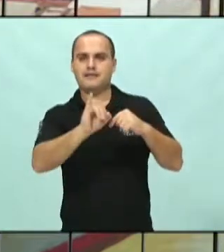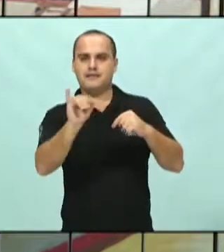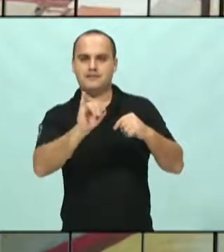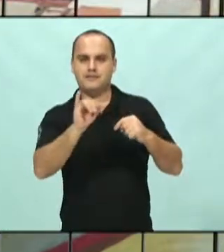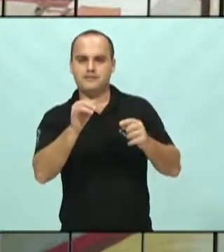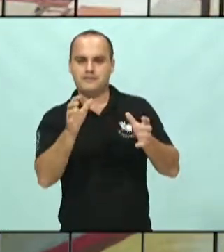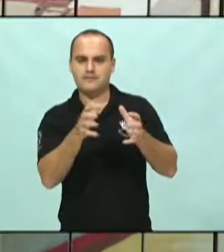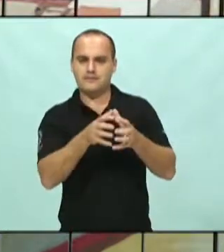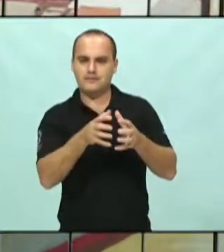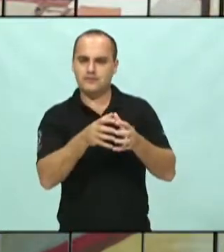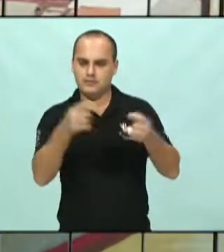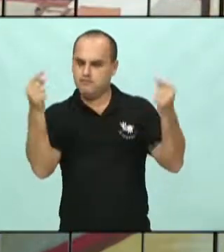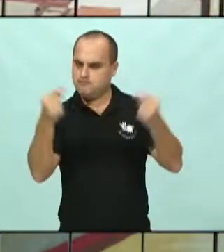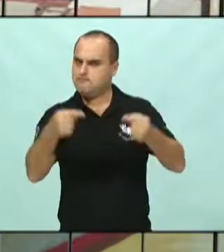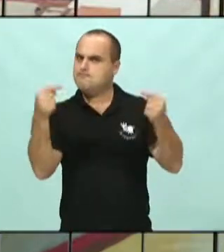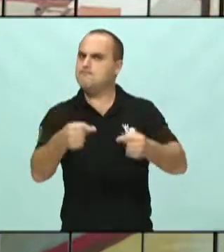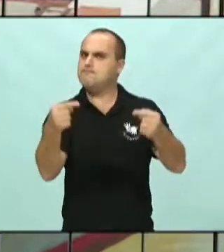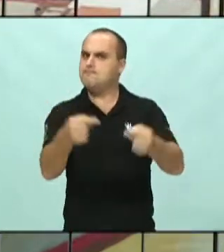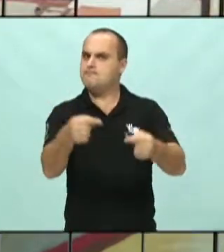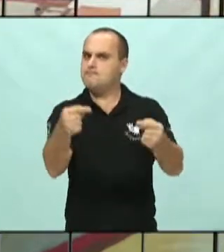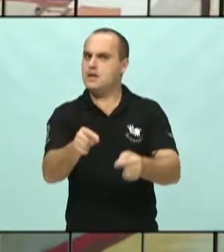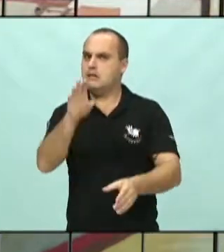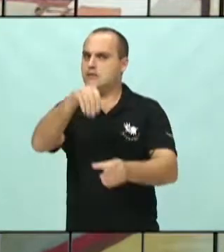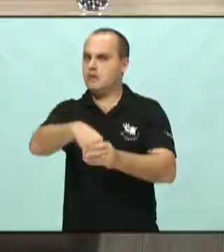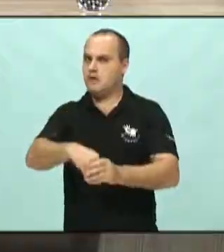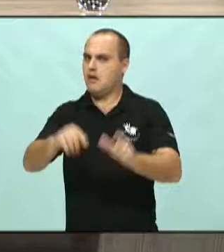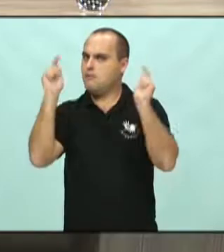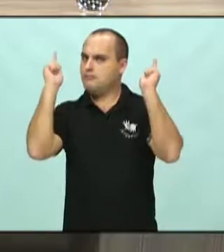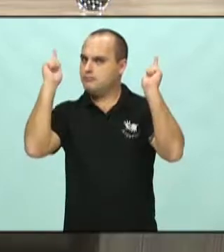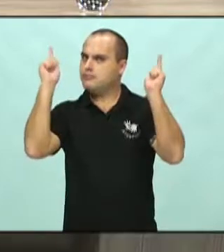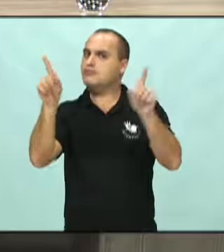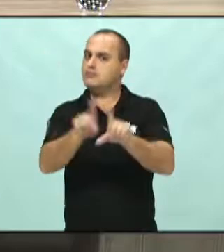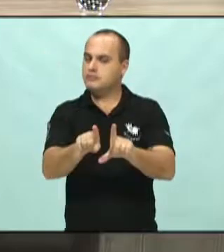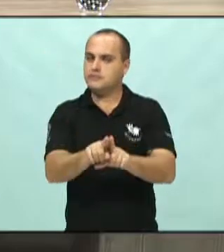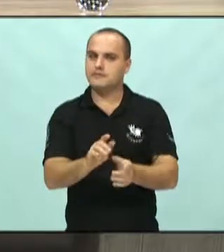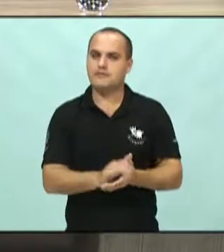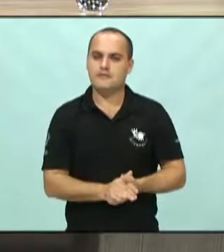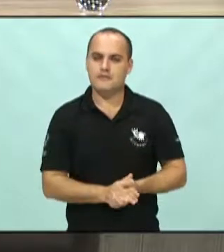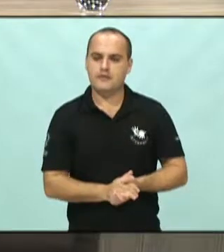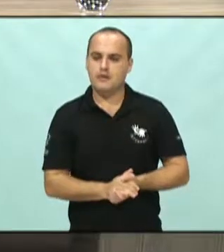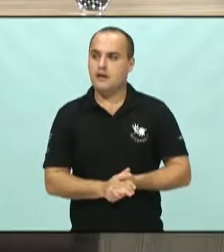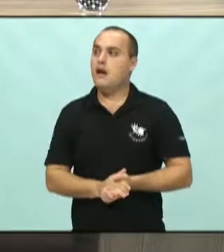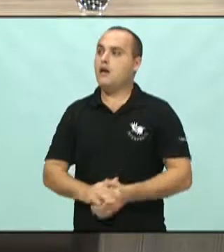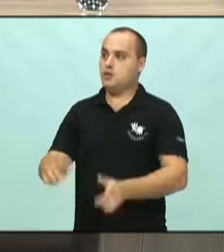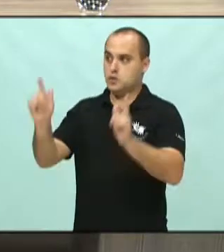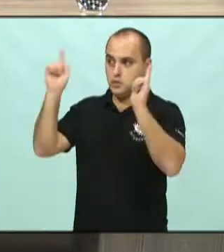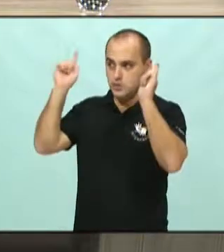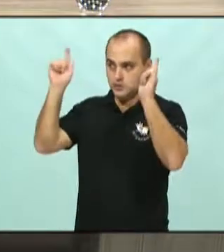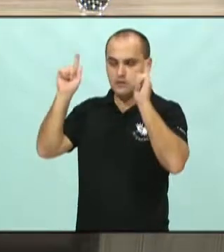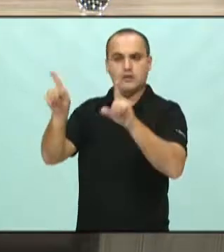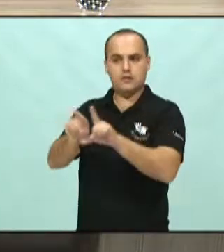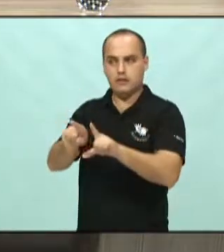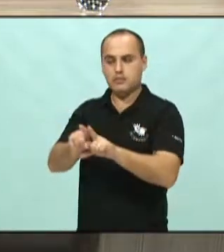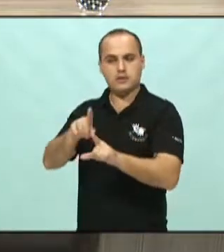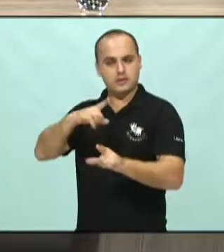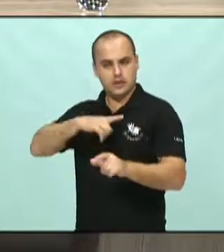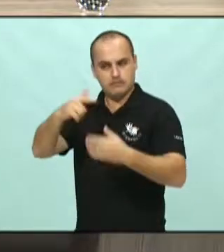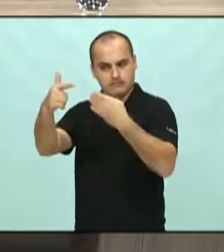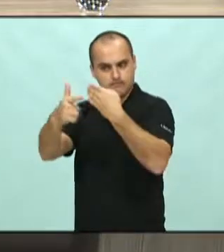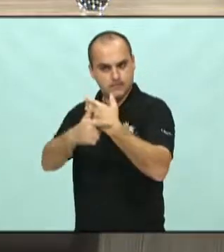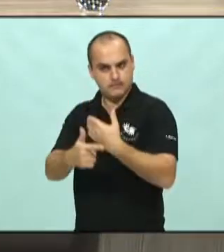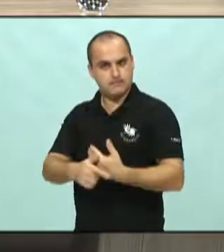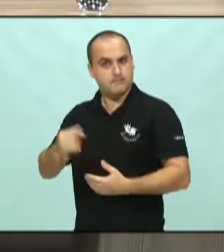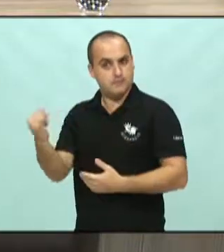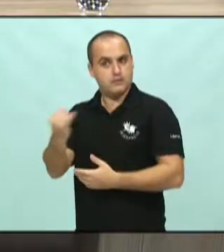clima realmente de rivalidade na torcida, né? E sempre a torcida também tem o seu papel na história do clube,